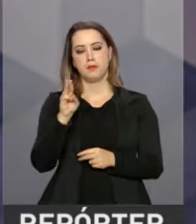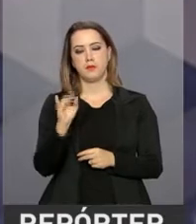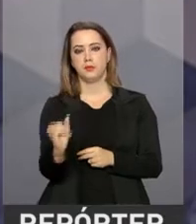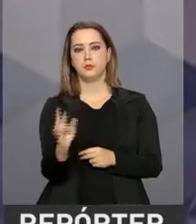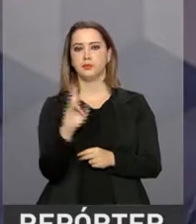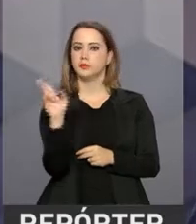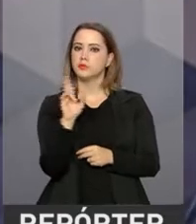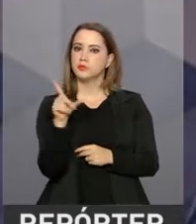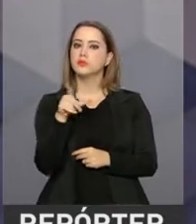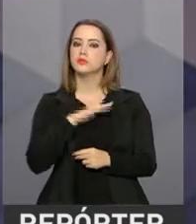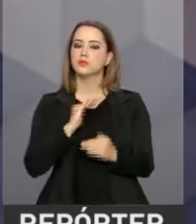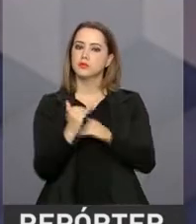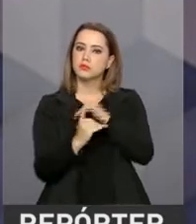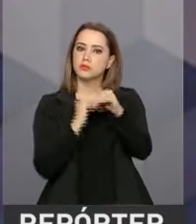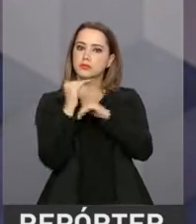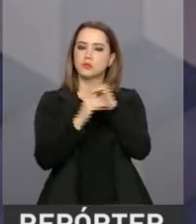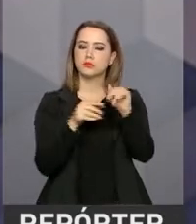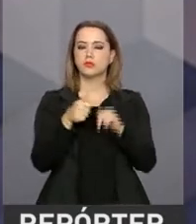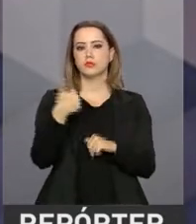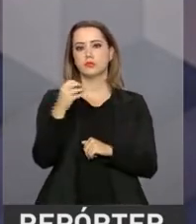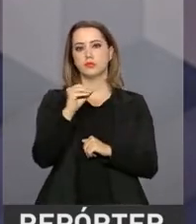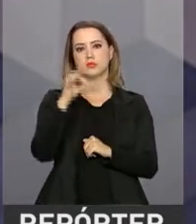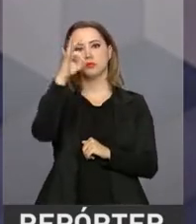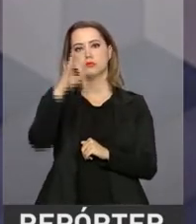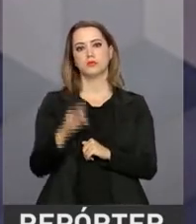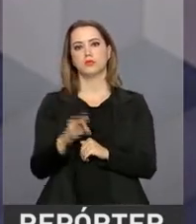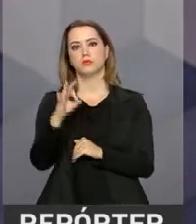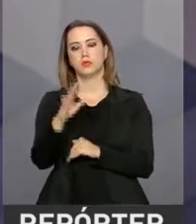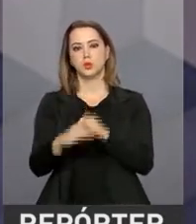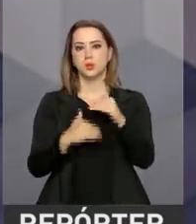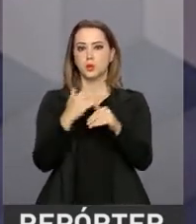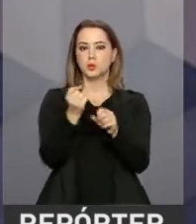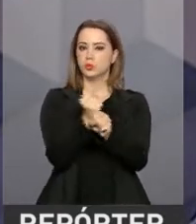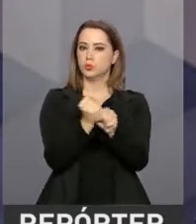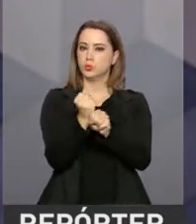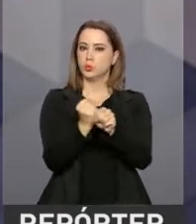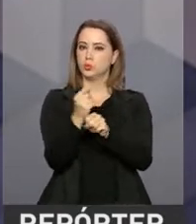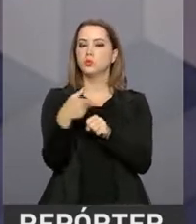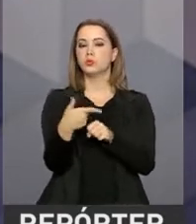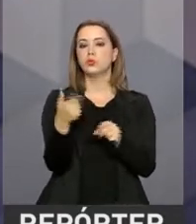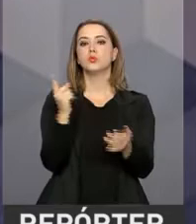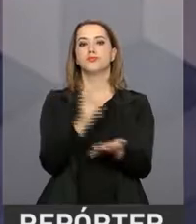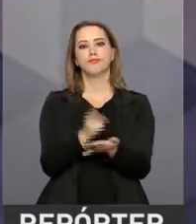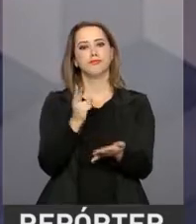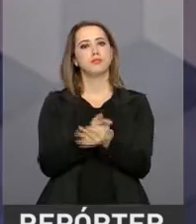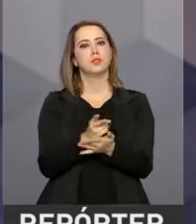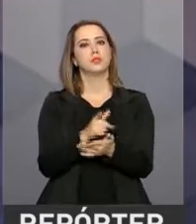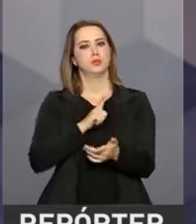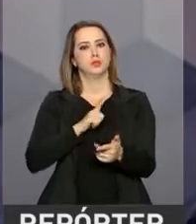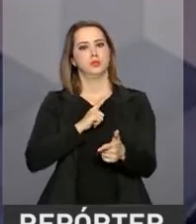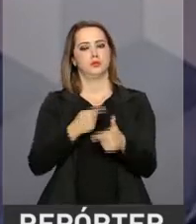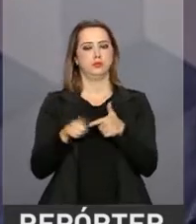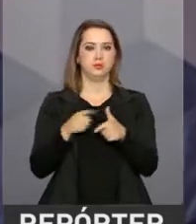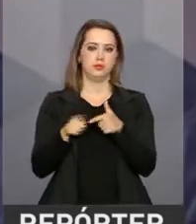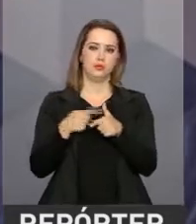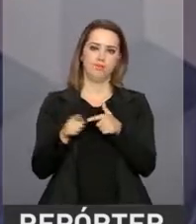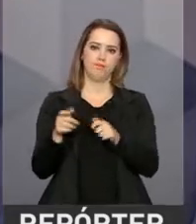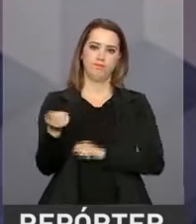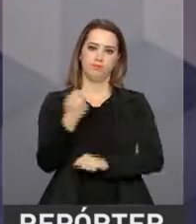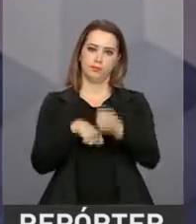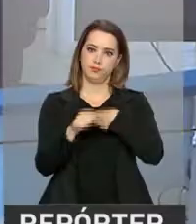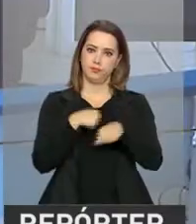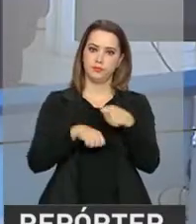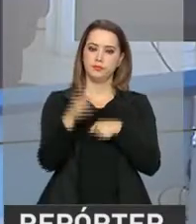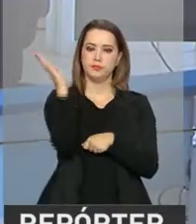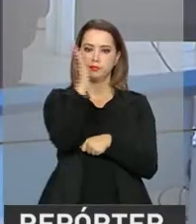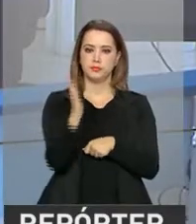reais e teve um crescimento de 10% nos últimos 12 meses, mesmo num cenário de adversidade da economia